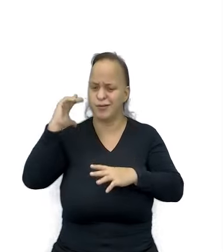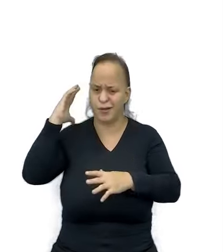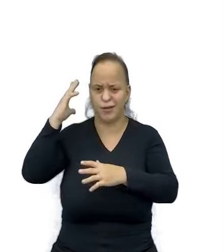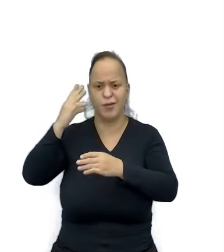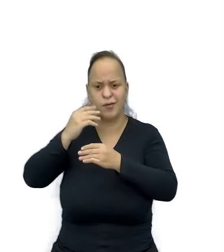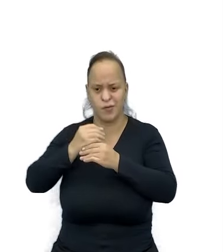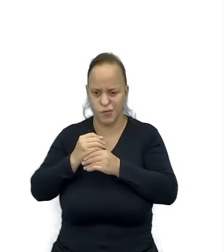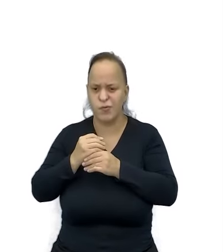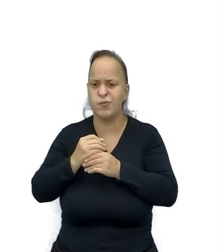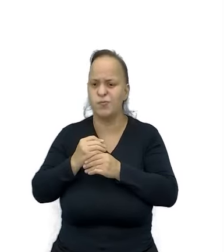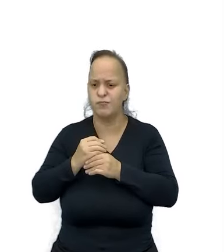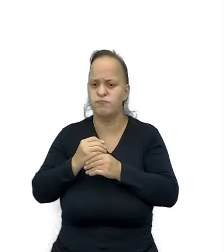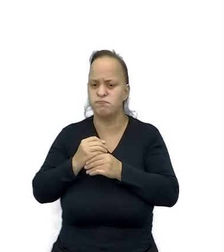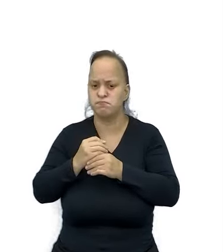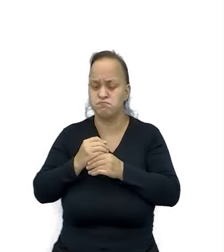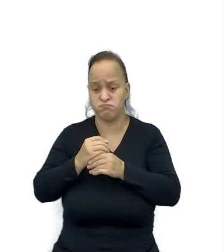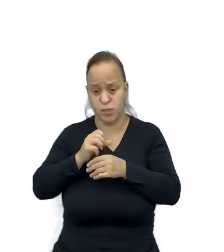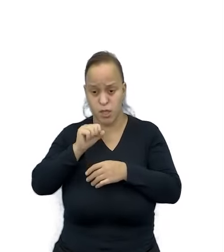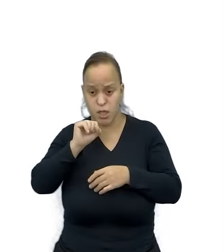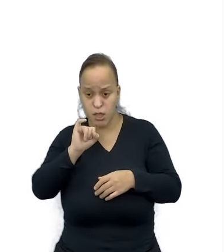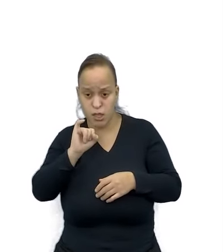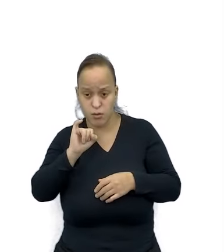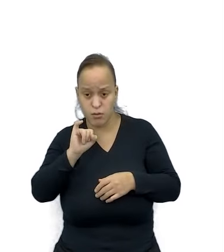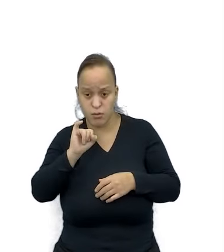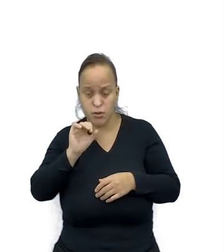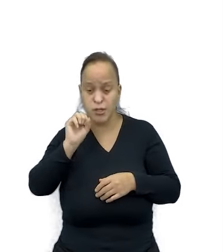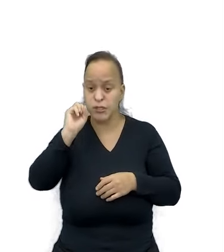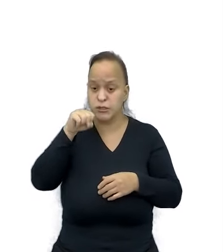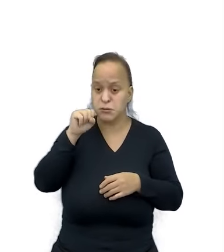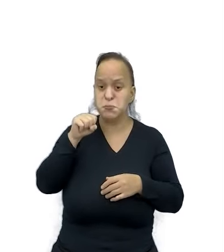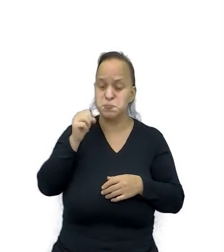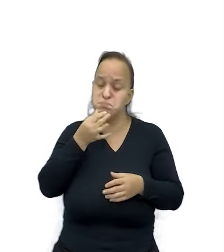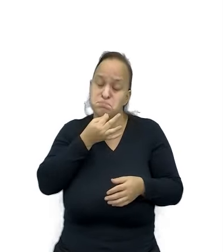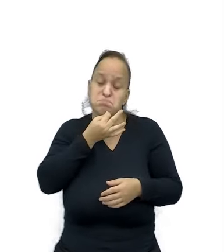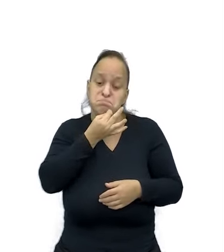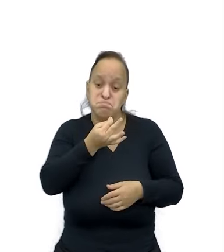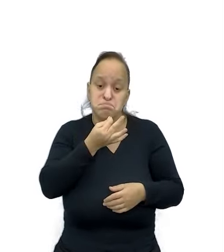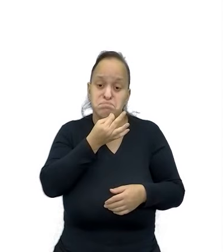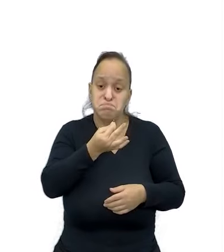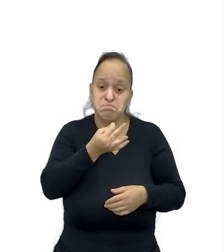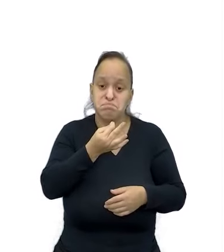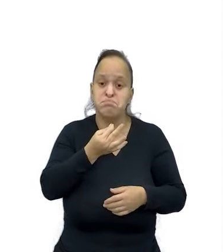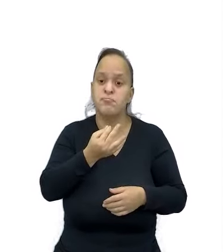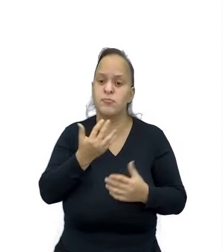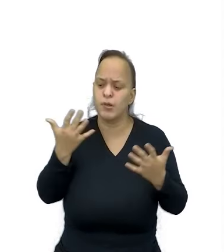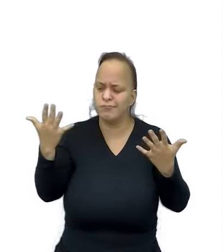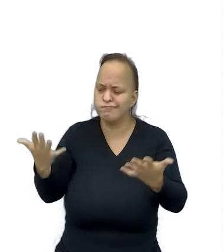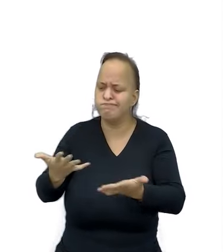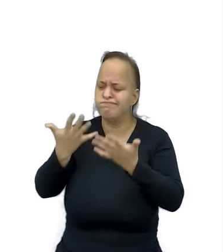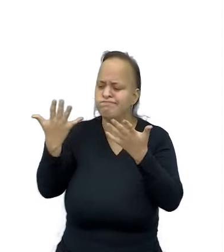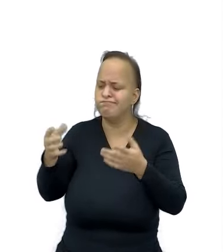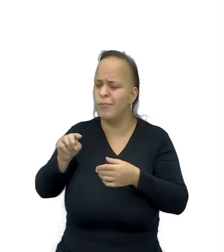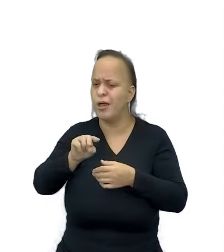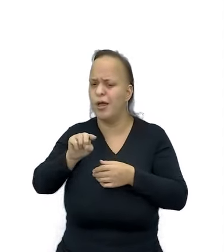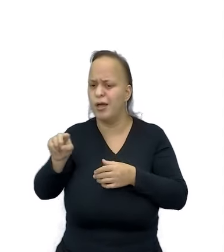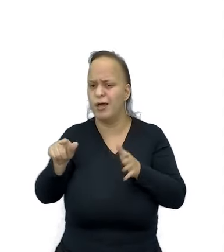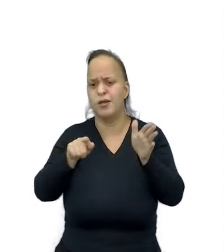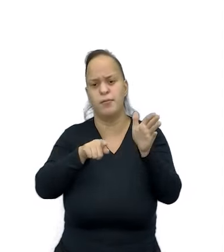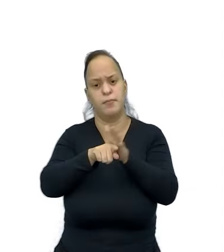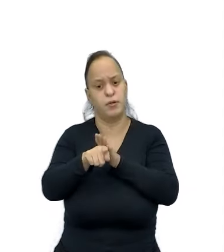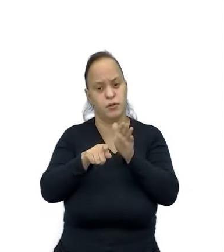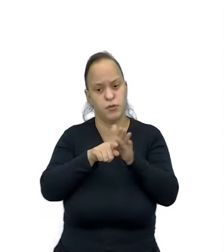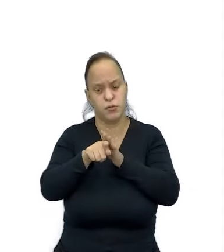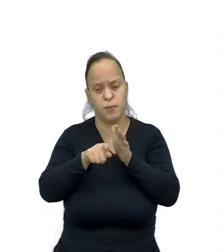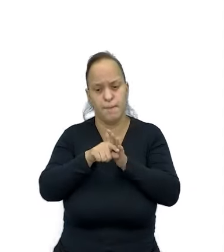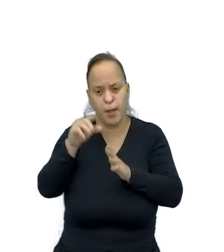antes, justifique a sua resposta. Então, incentivar também o nosso estudante a realizar aí pesquisas, né, para ter